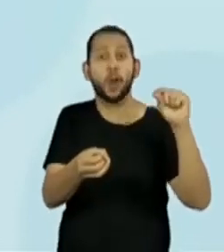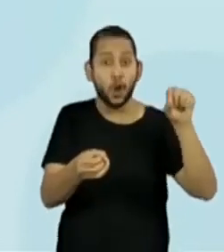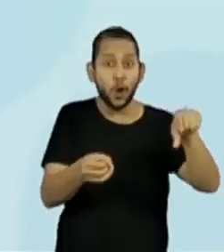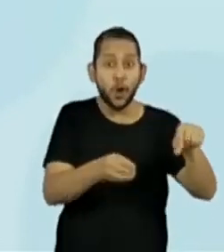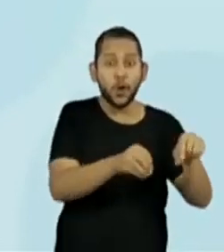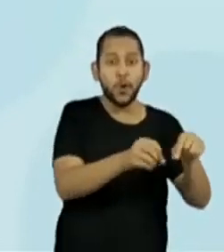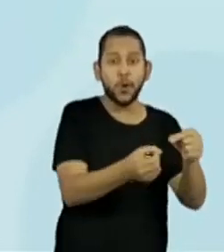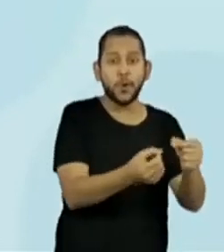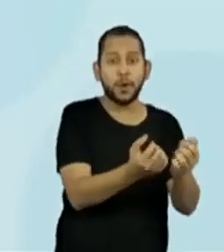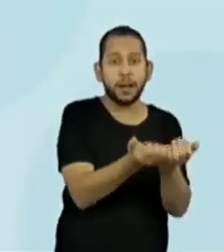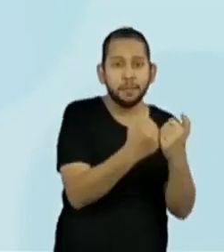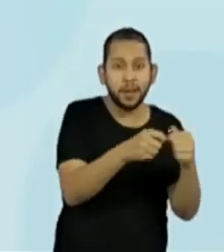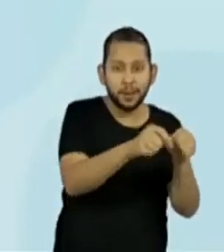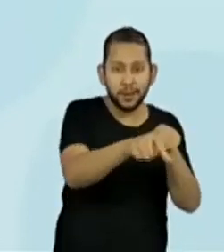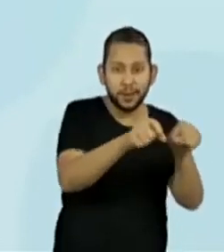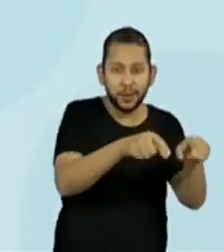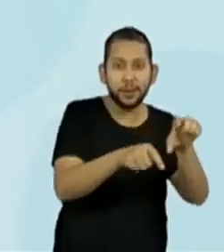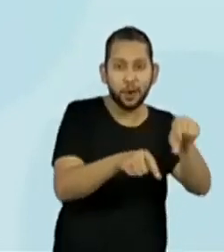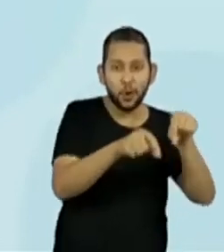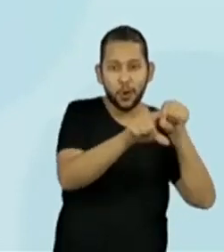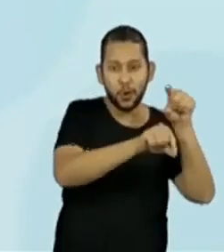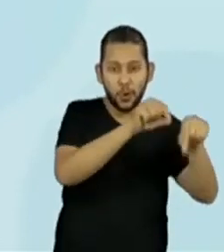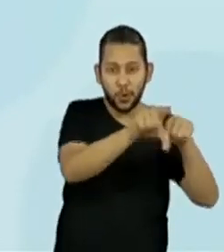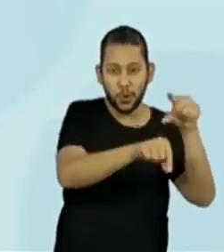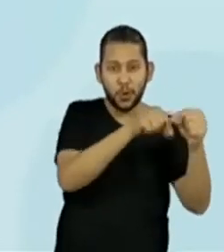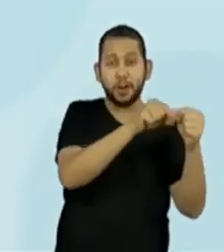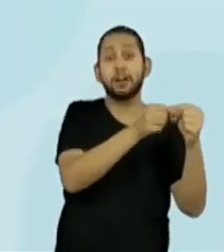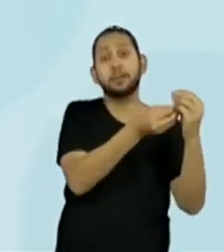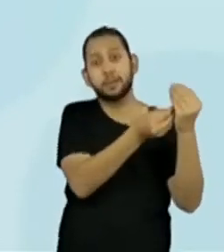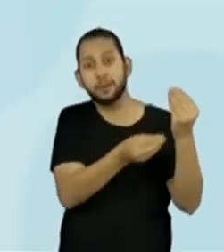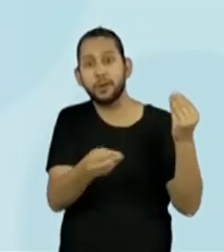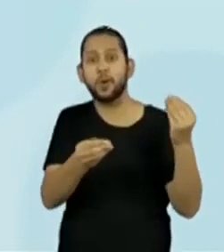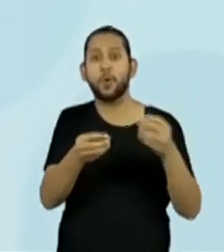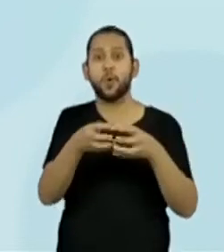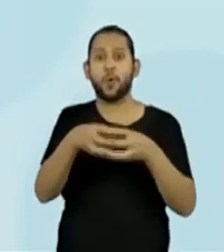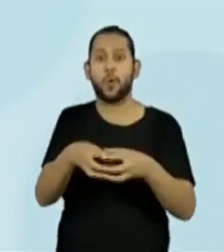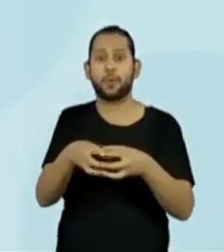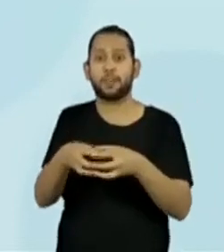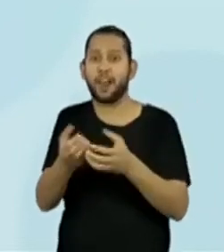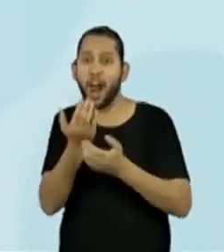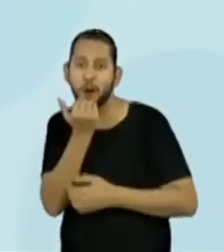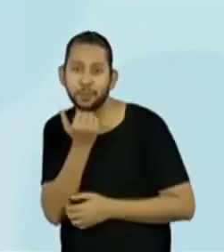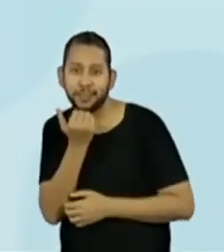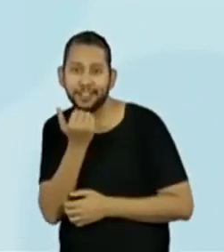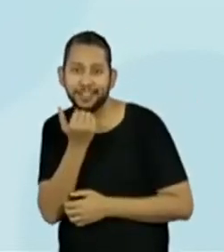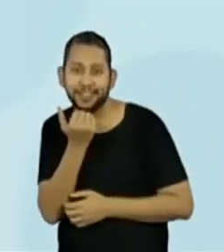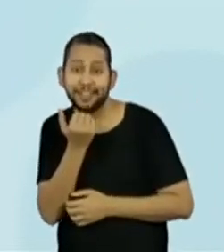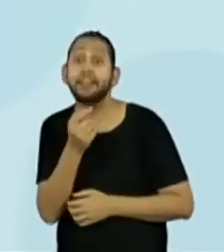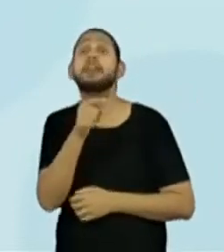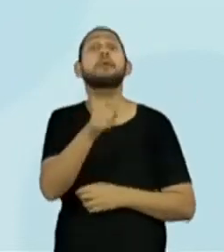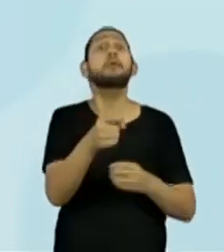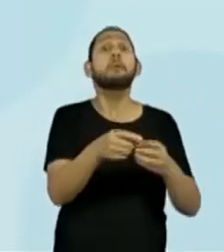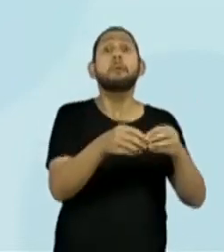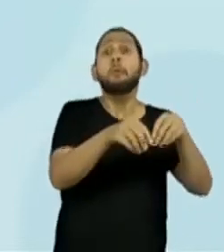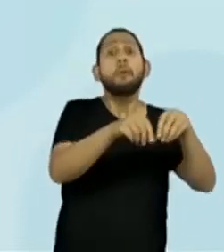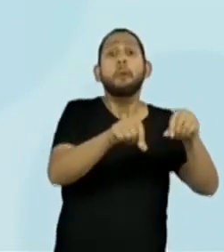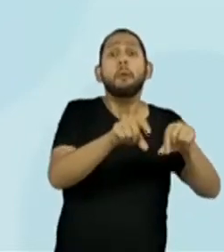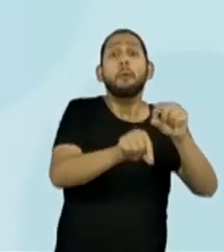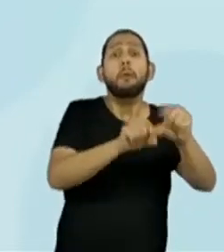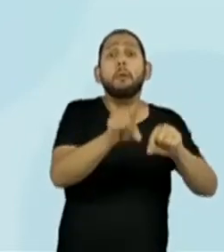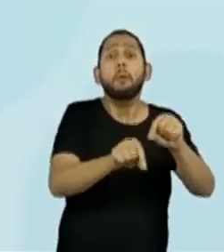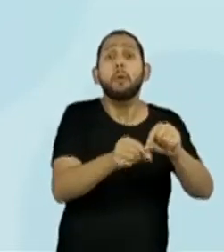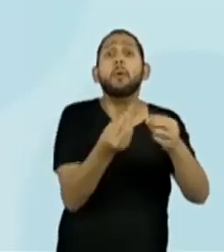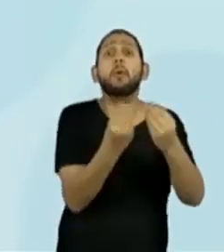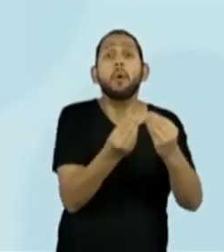milho. E essa energia para o milho, que é uma planta, foi adquirida através da energia